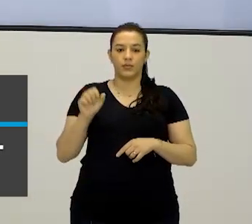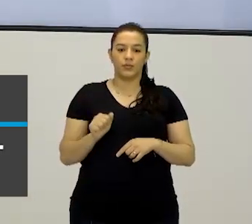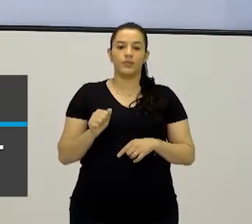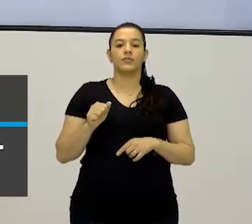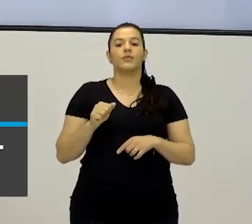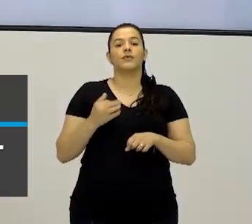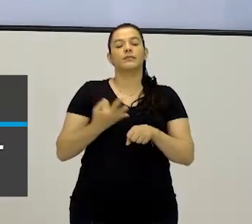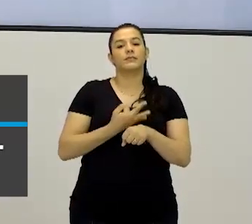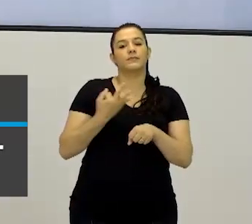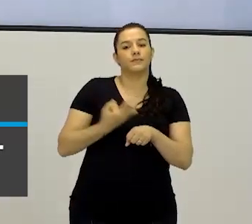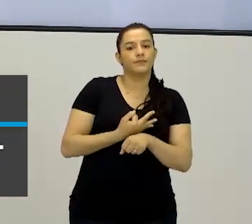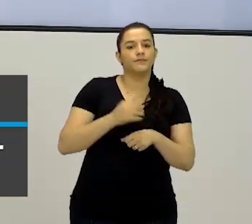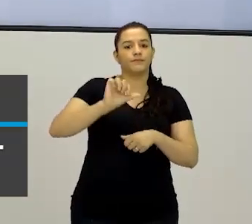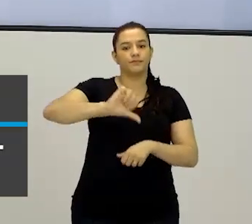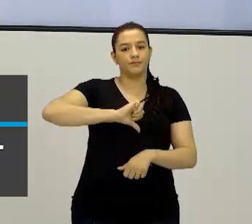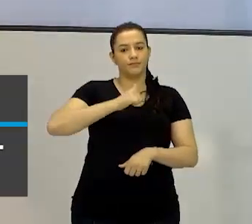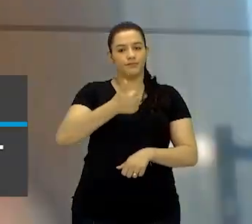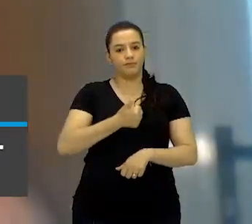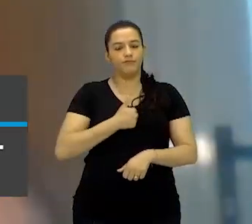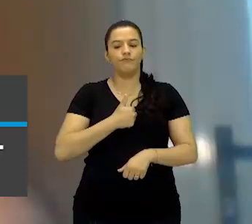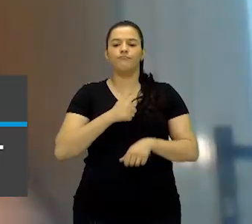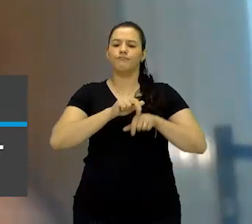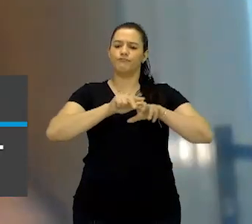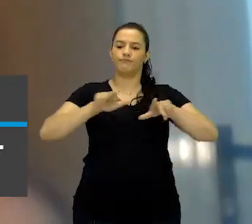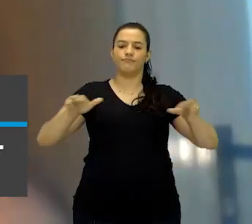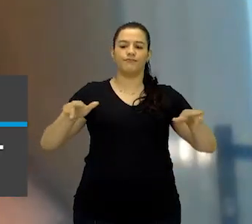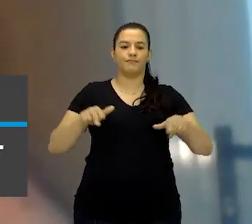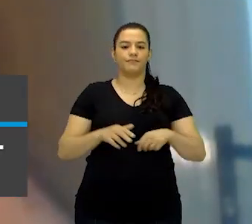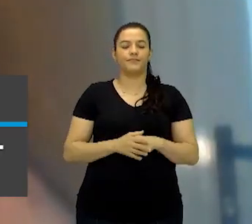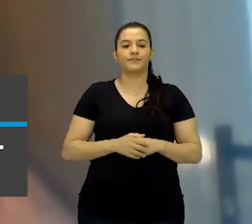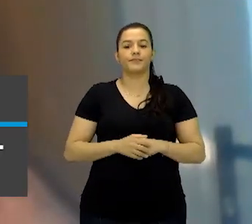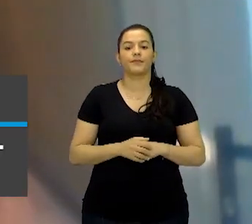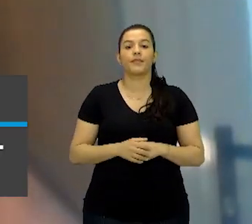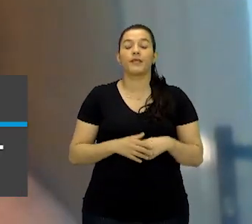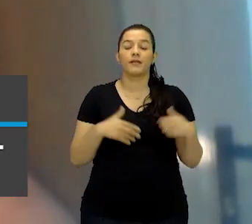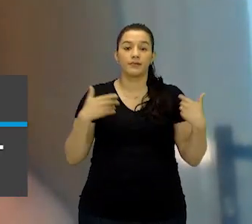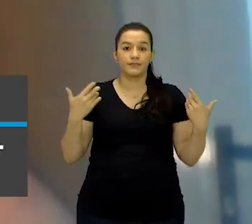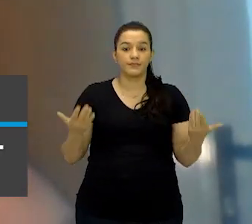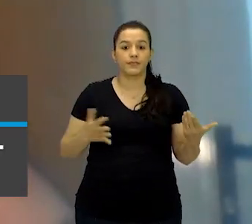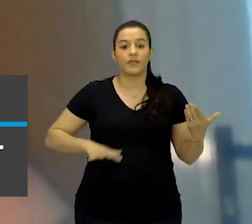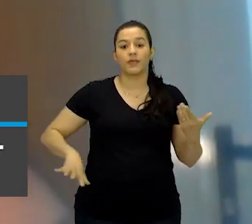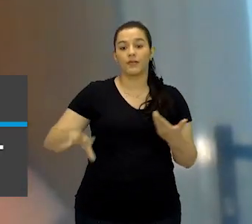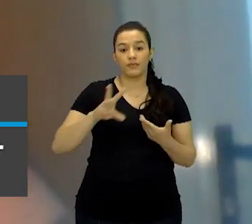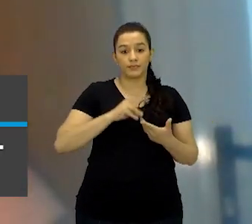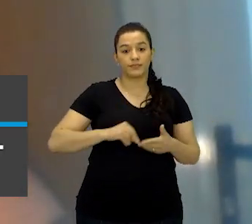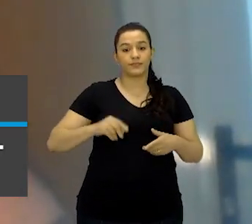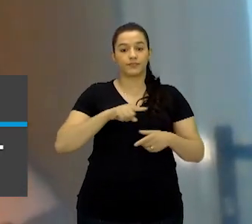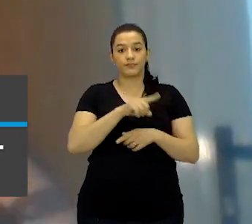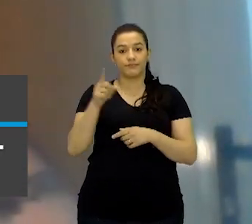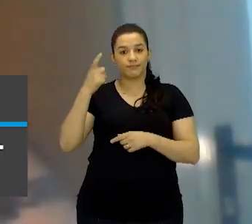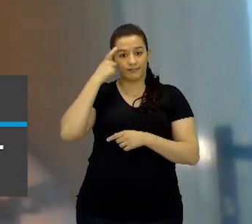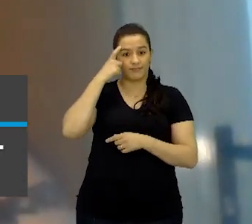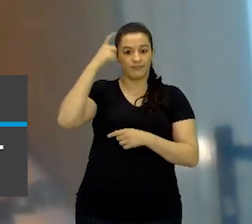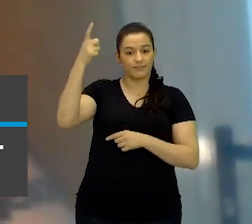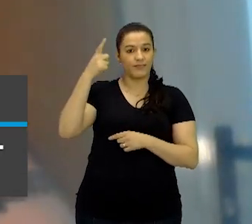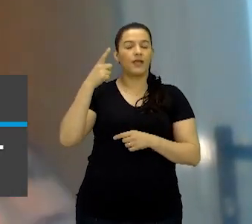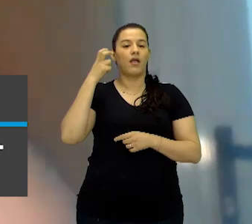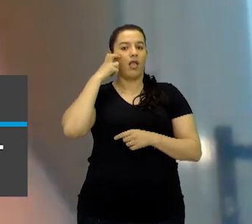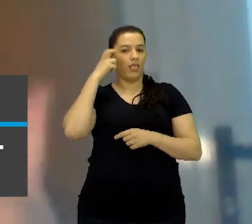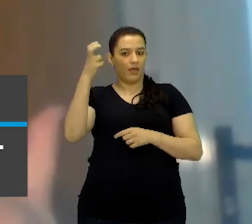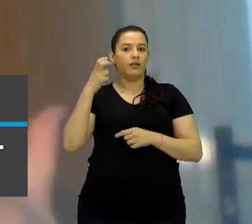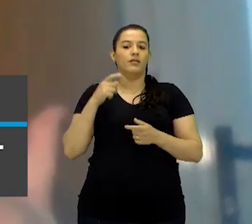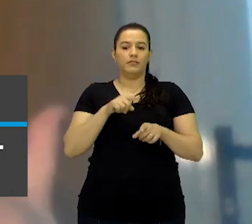persistência. É isso, meu amigo. Então, assim, certamente vocês foram muito espertos nisso.